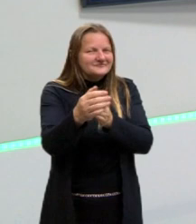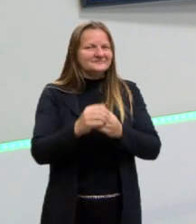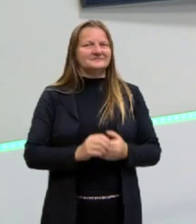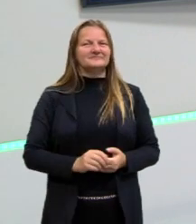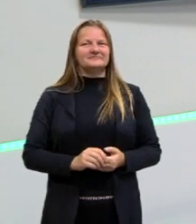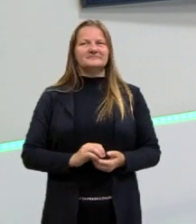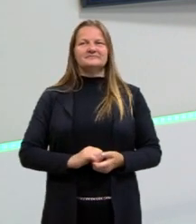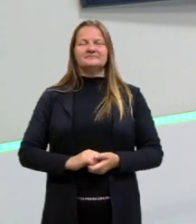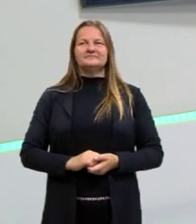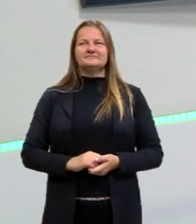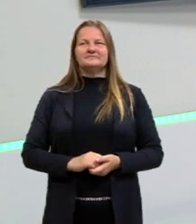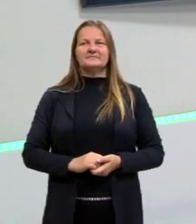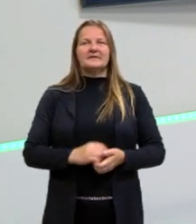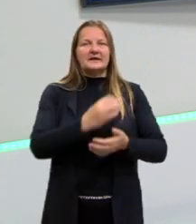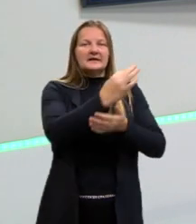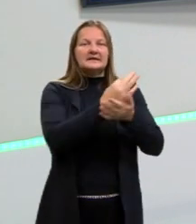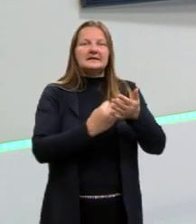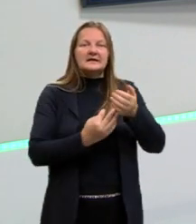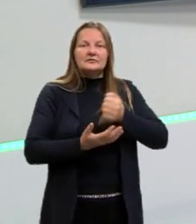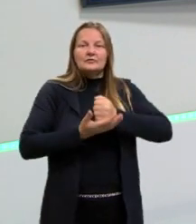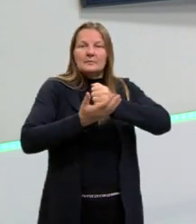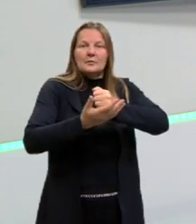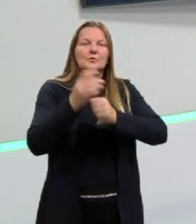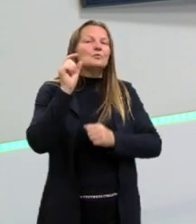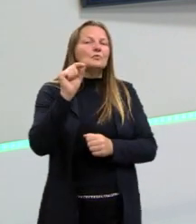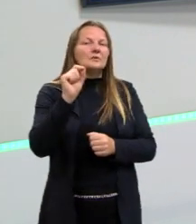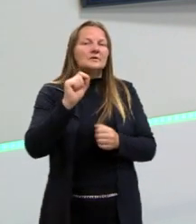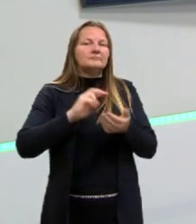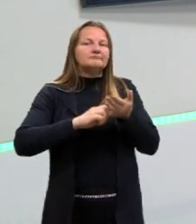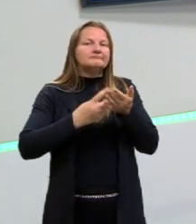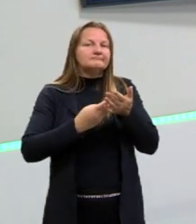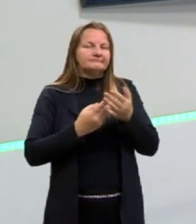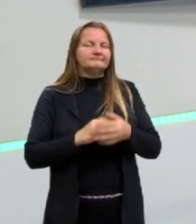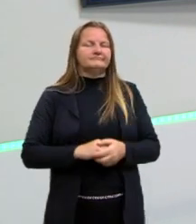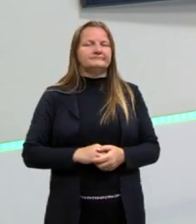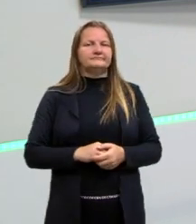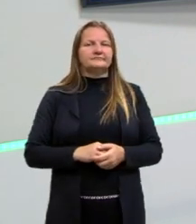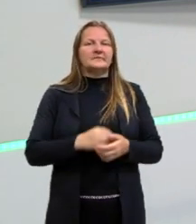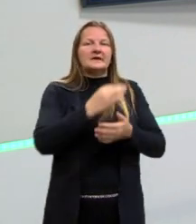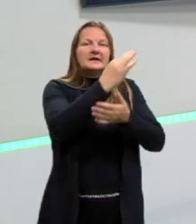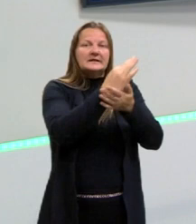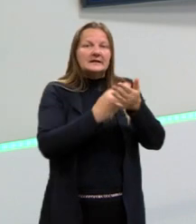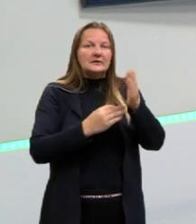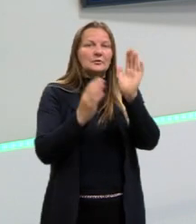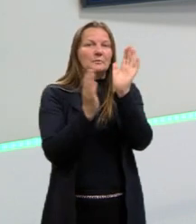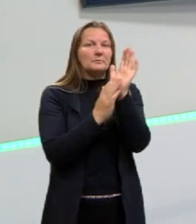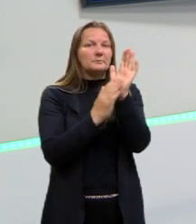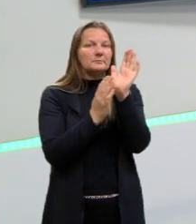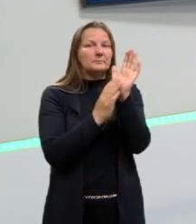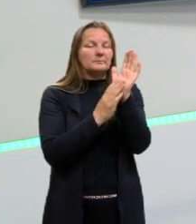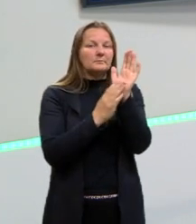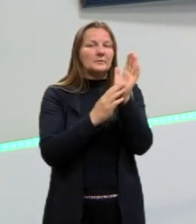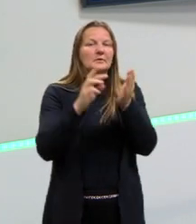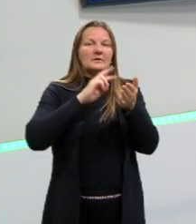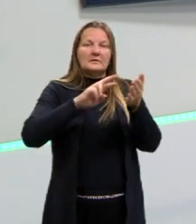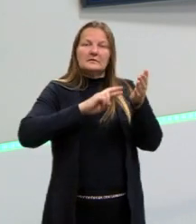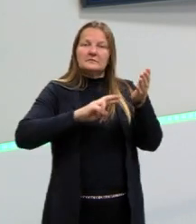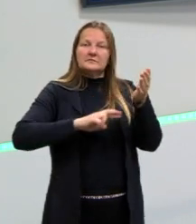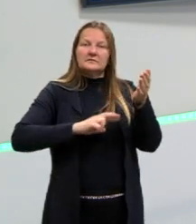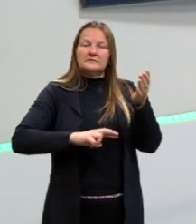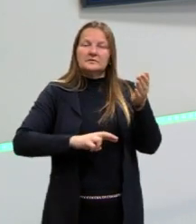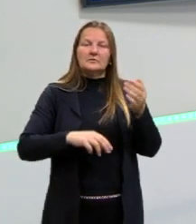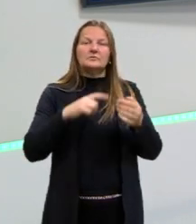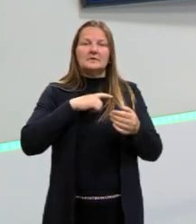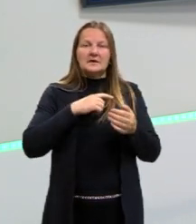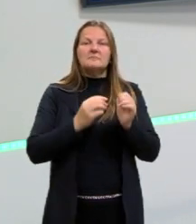Quando a gente fala em textos de apoio, a gente está falando naqueles textos que estão na folha de proposta de redação e que servem